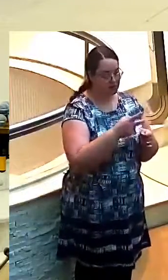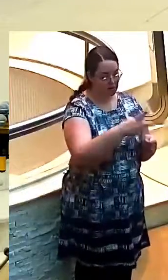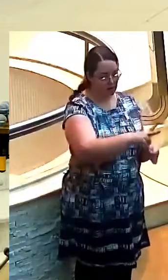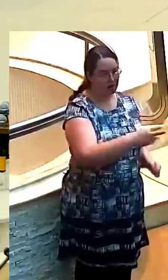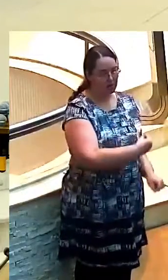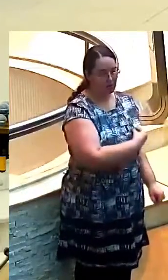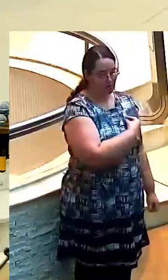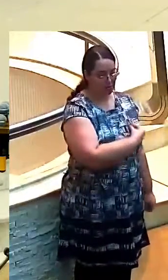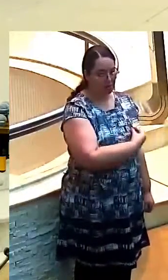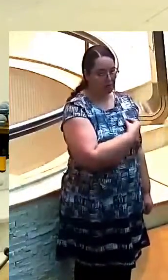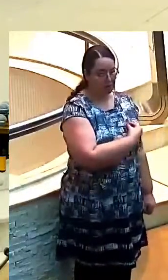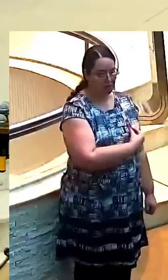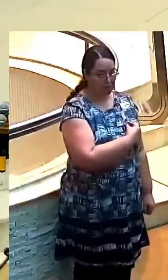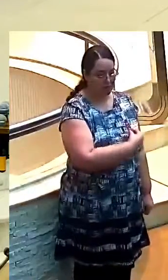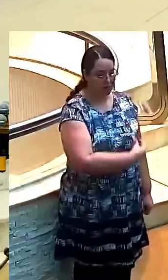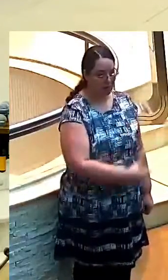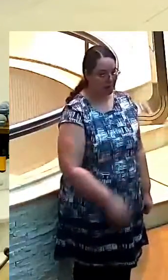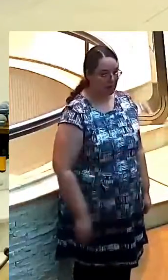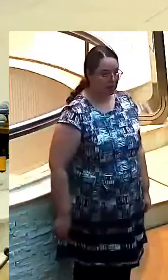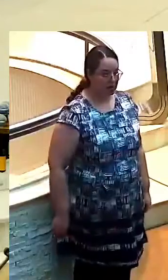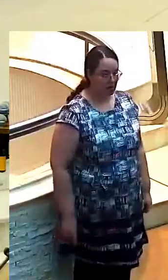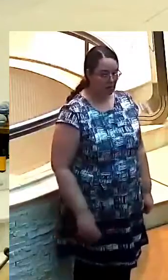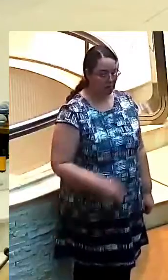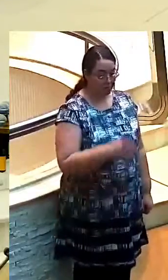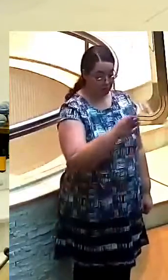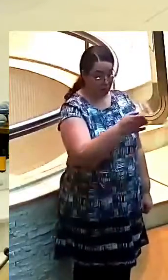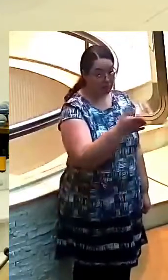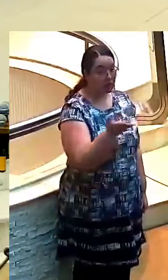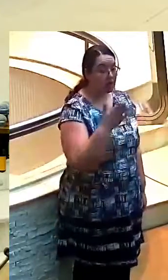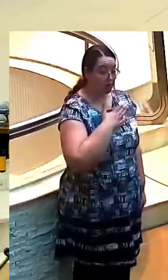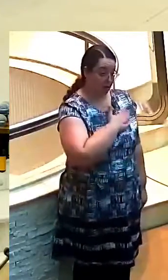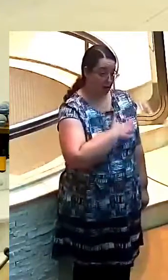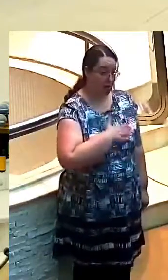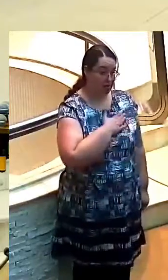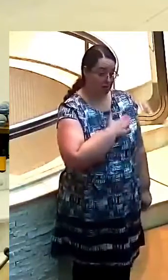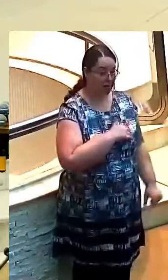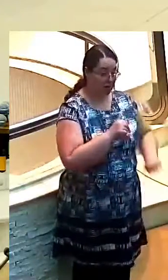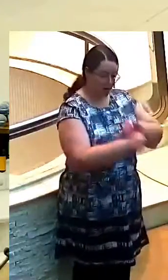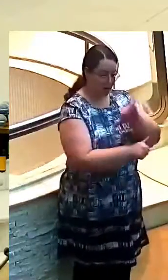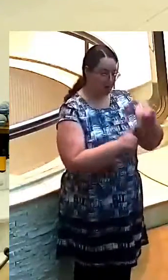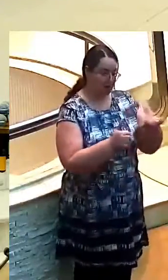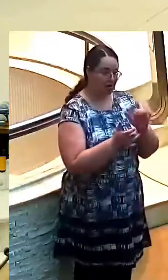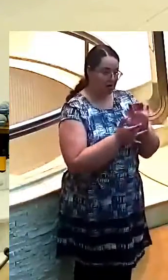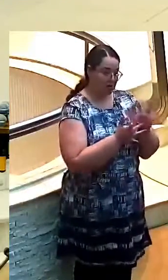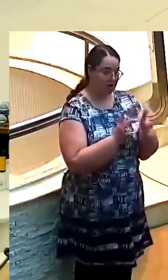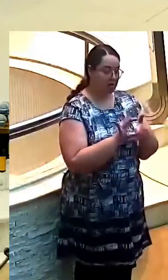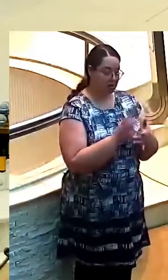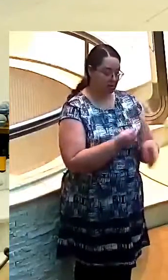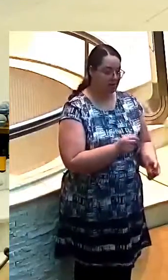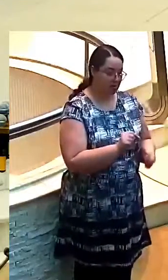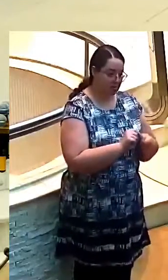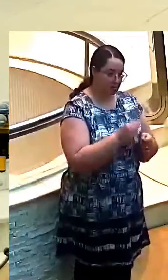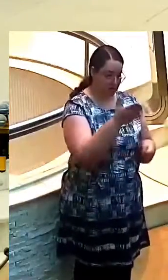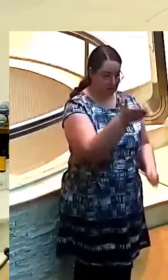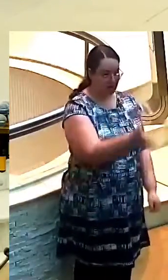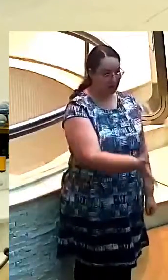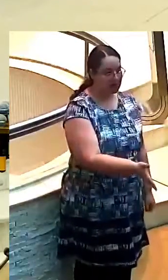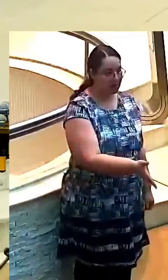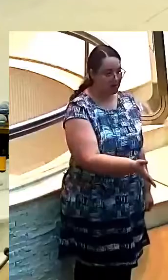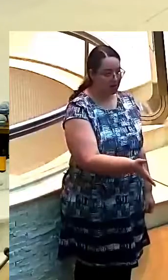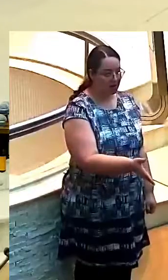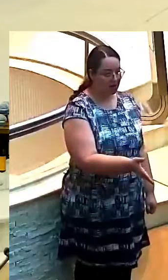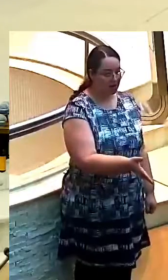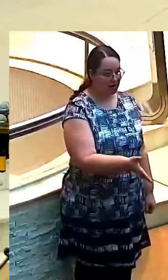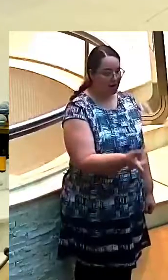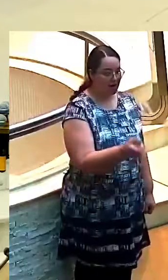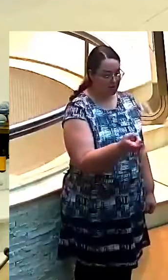Paulo está falando, na natureza do verbo, da divindade do verbo, da capacidade do verbo, de transformar